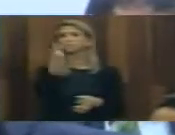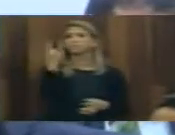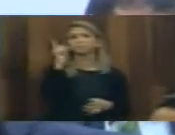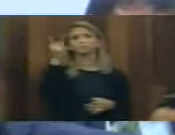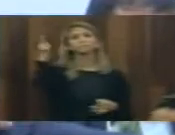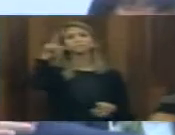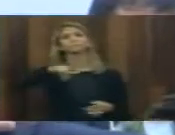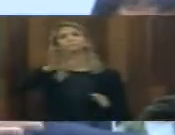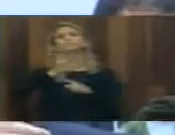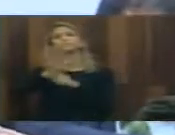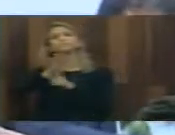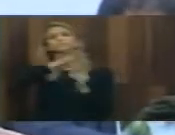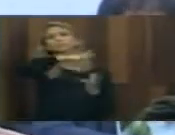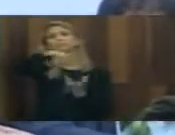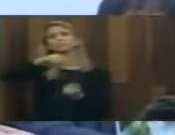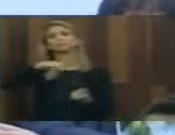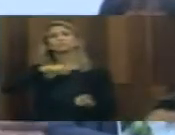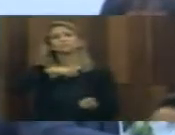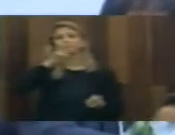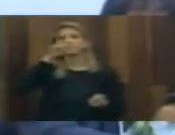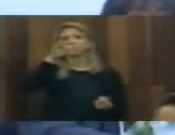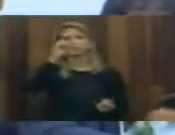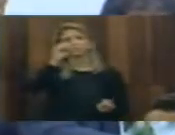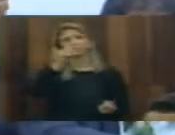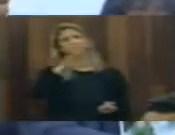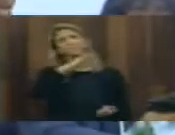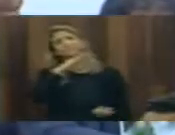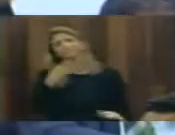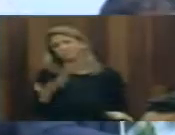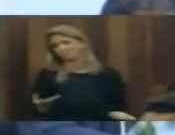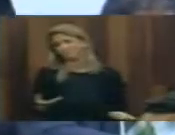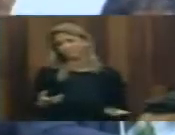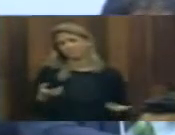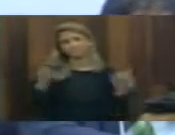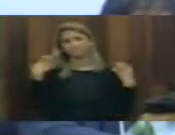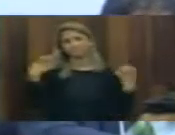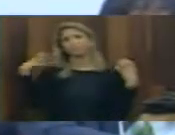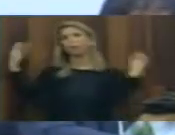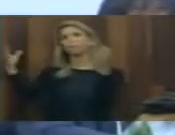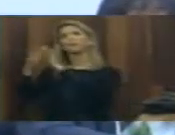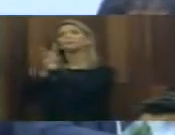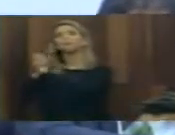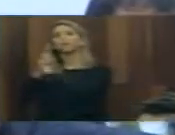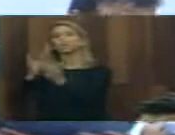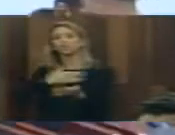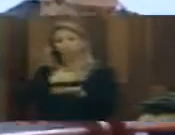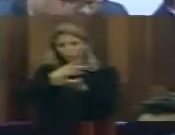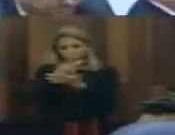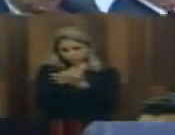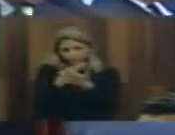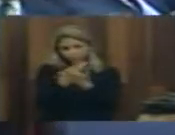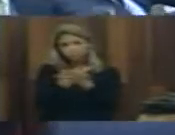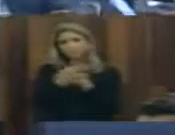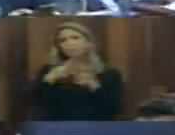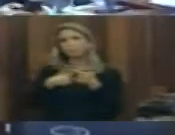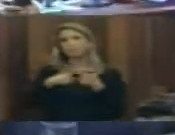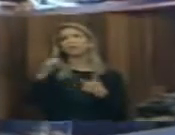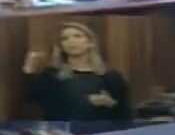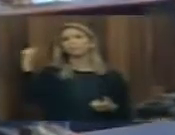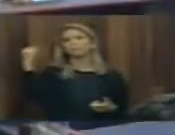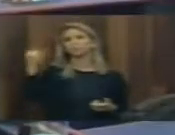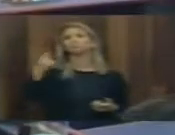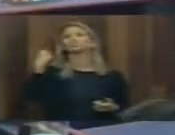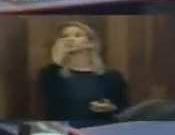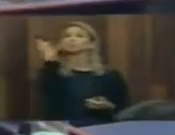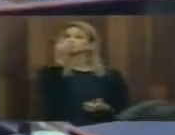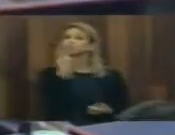planeta, tem um veto absurdo desse, então quero parabenizar e acompanharei esse veto contigo, porque é importante. O